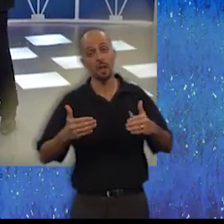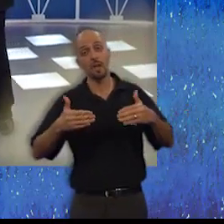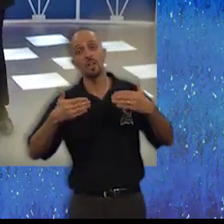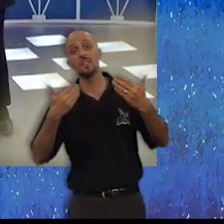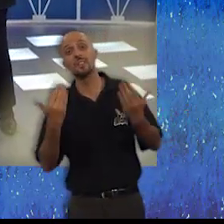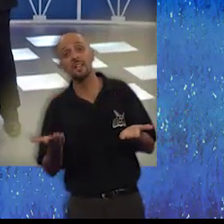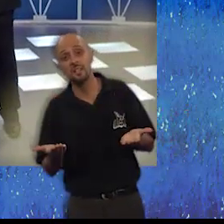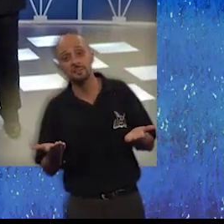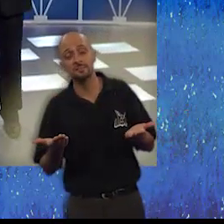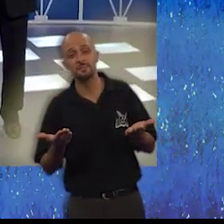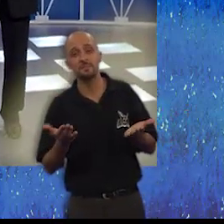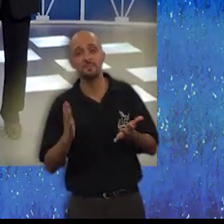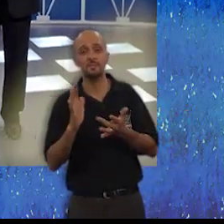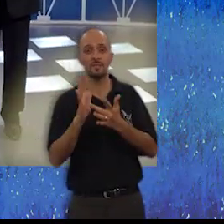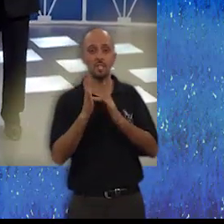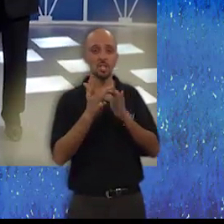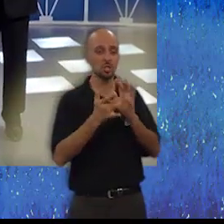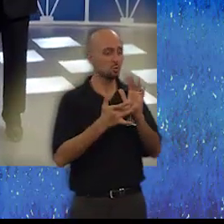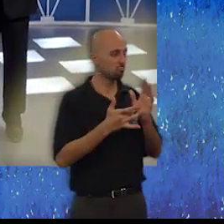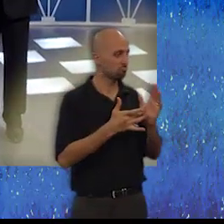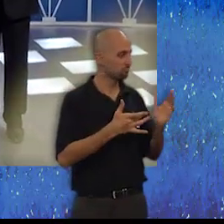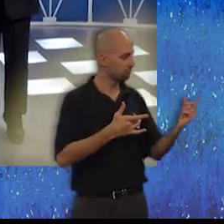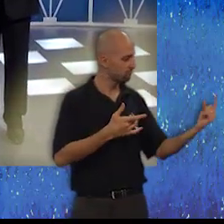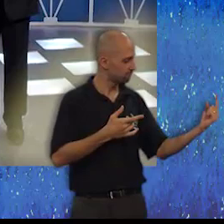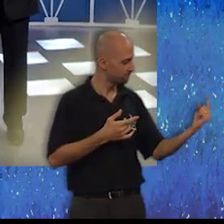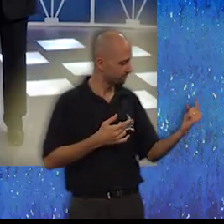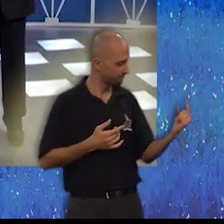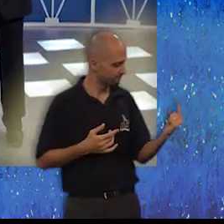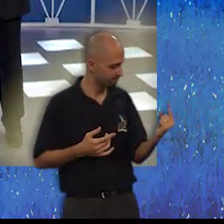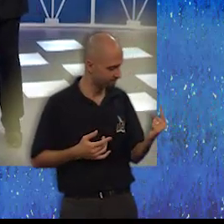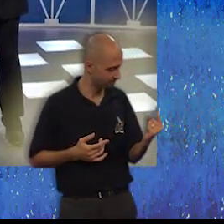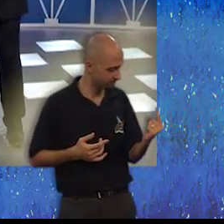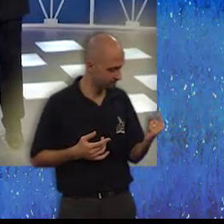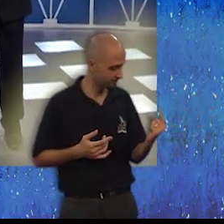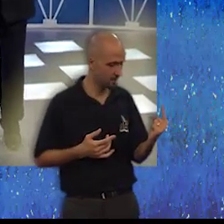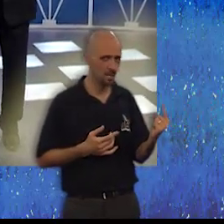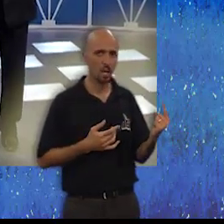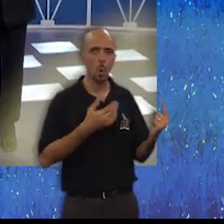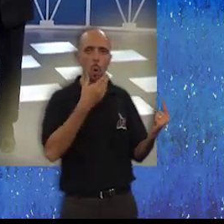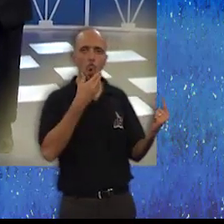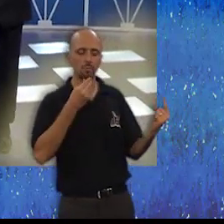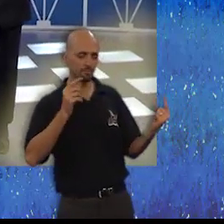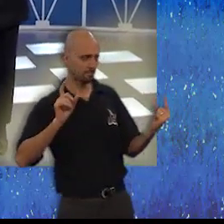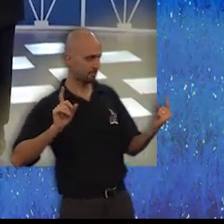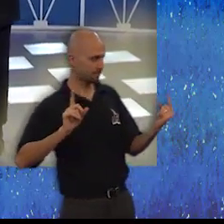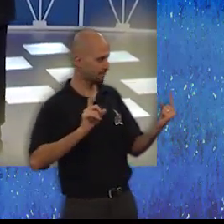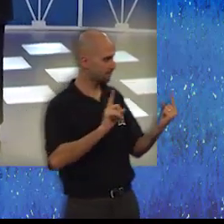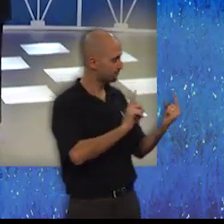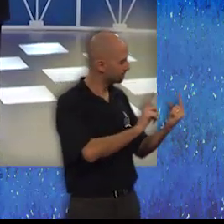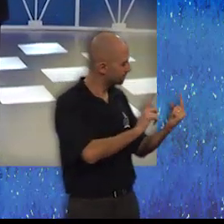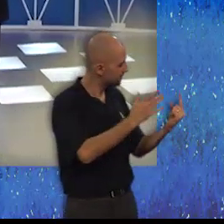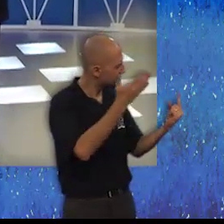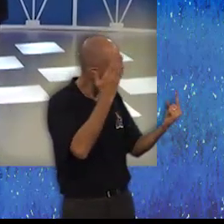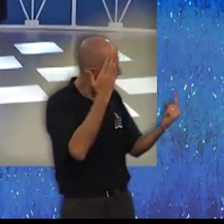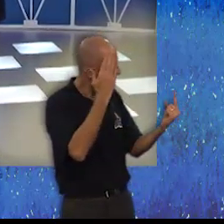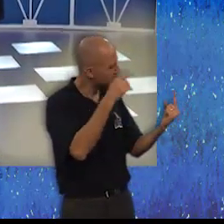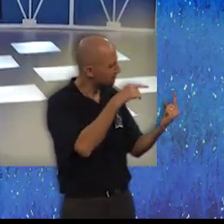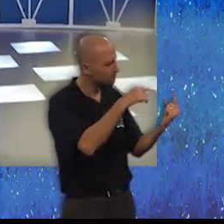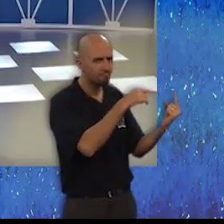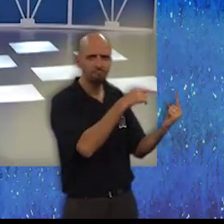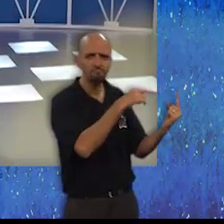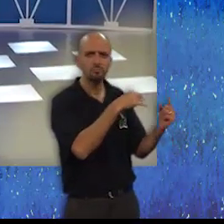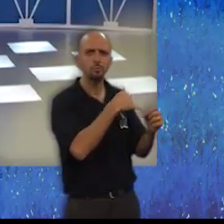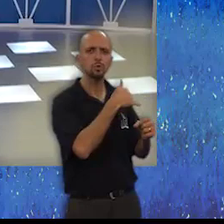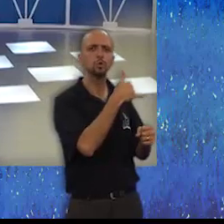diz assim, quando Jesus o atende, ele vem e diz assim: mestre, sabemos que tu